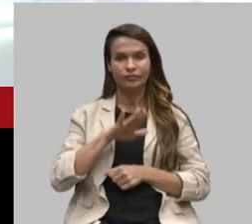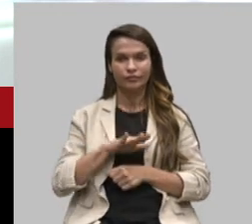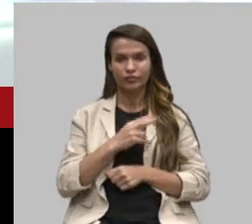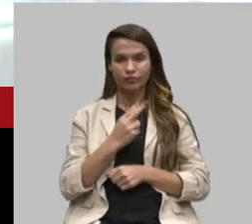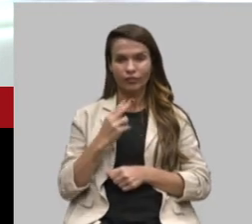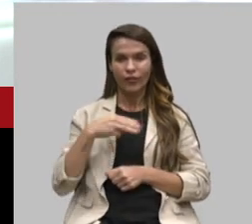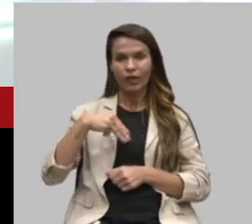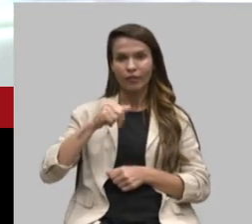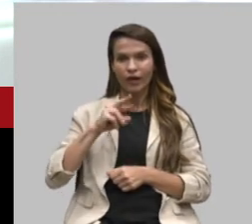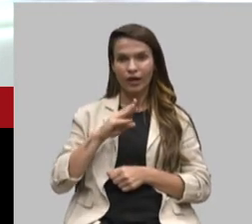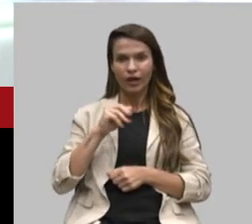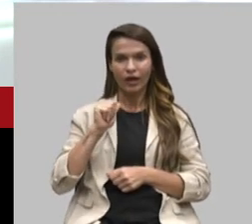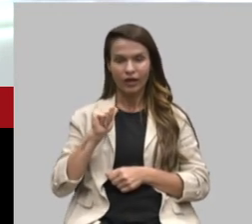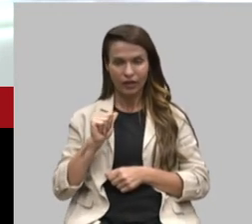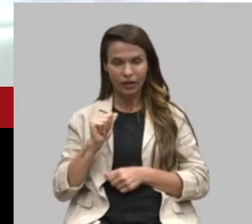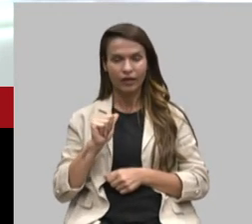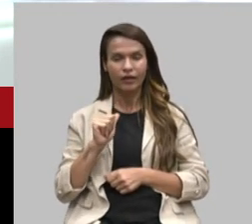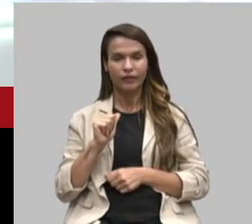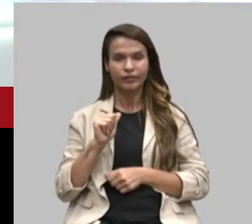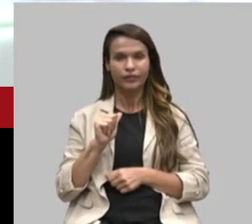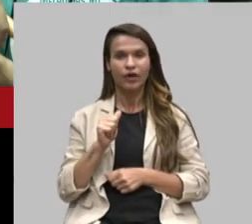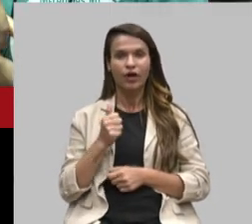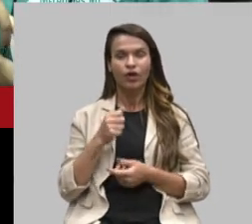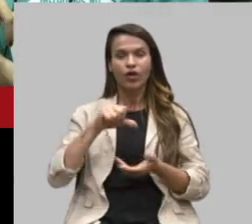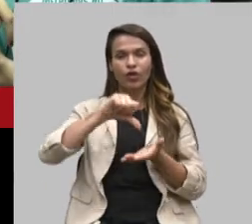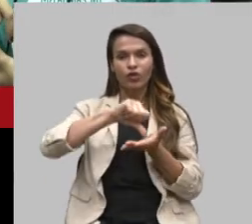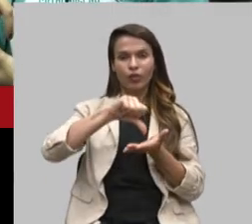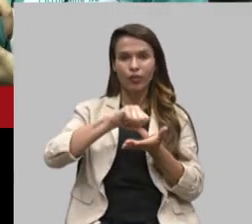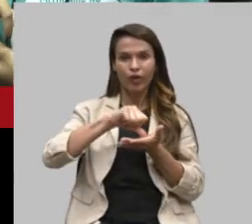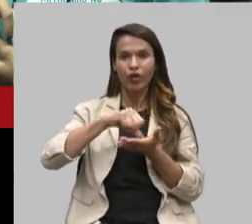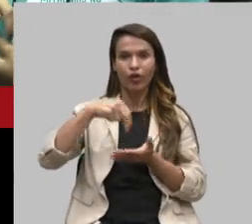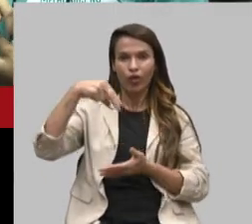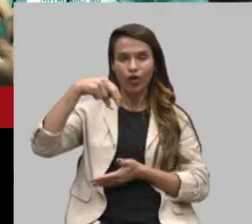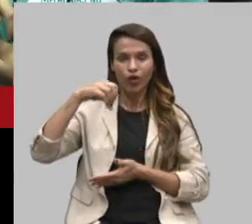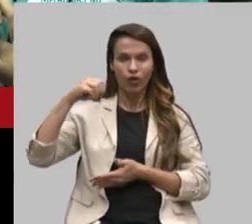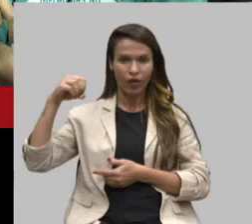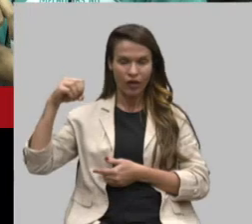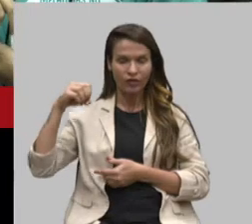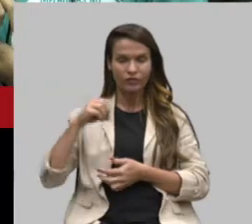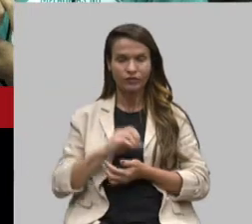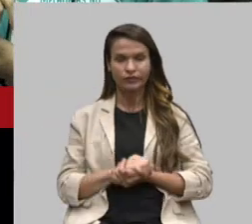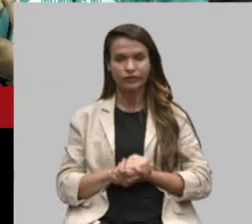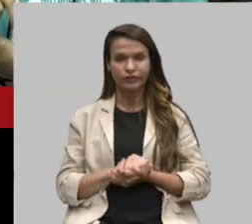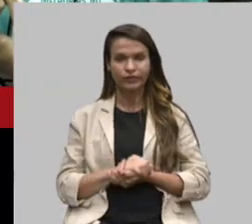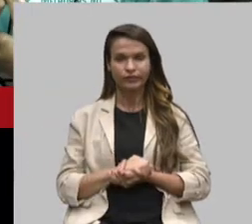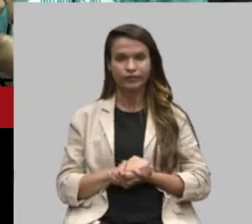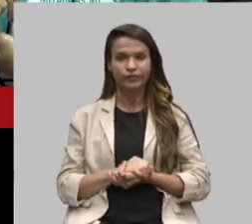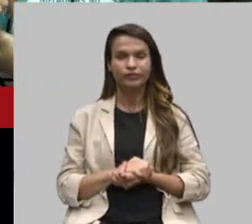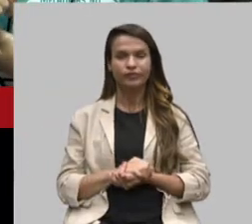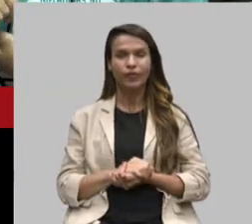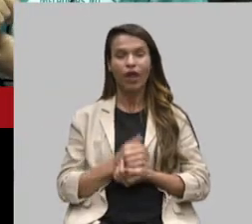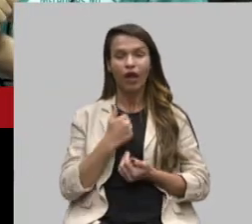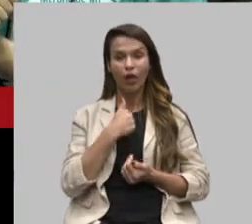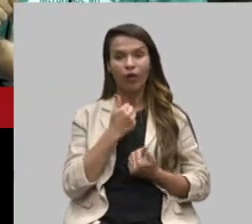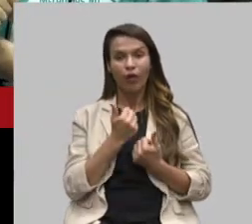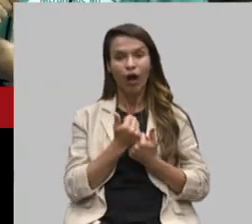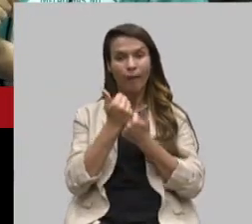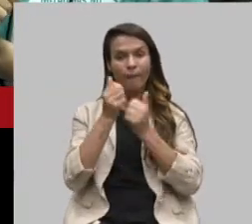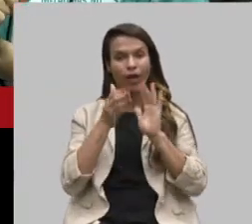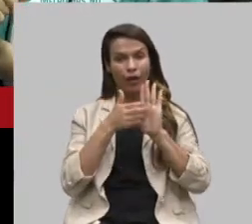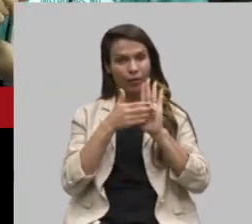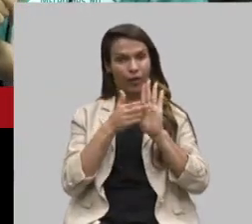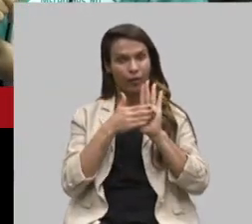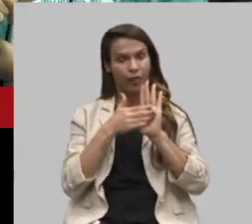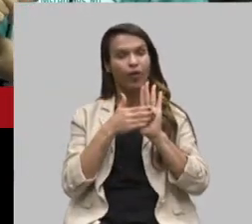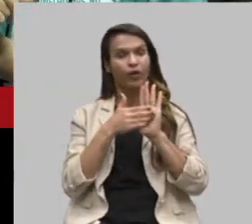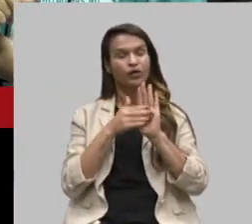Eduarda Costa Souza eu sou do Polo noroeste de Unaí e eu apoio a proposta de certa forma mas